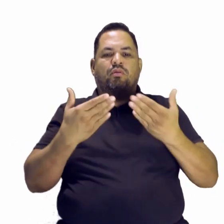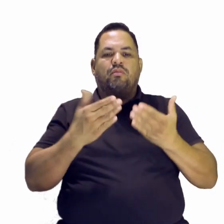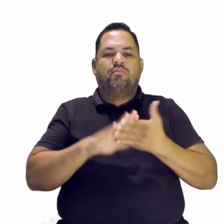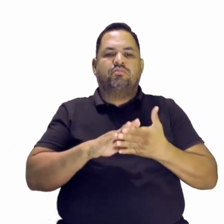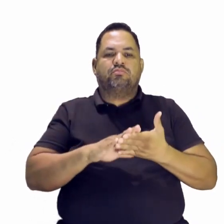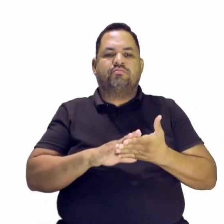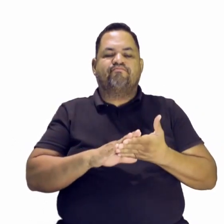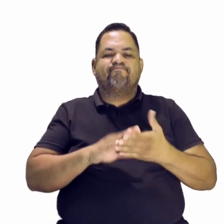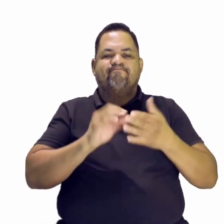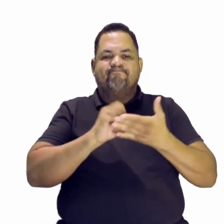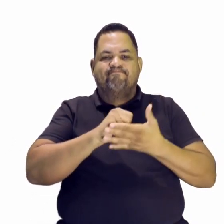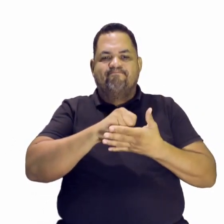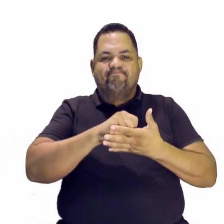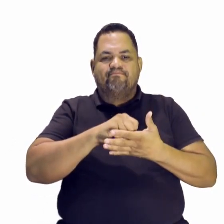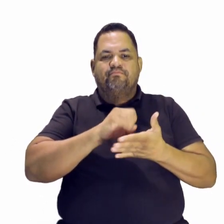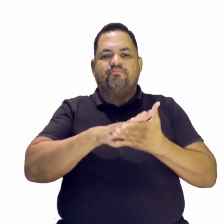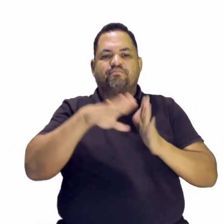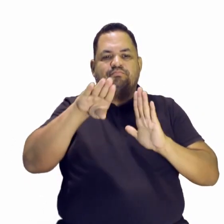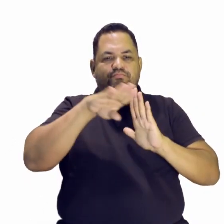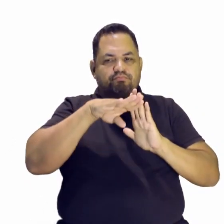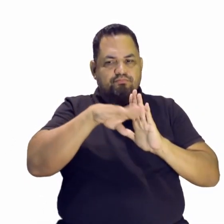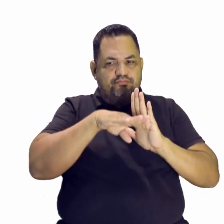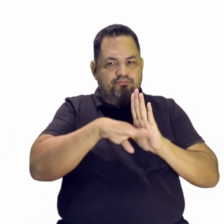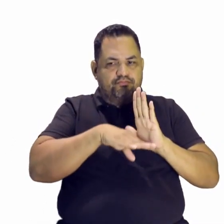você descreva